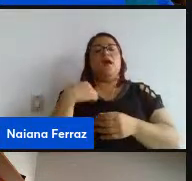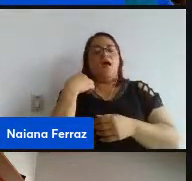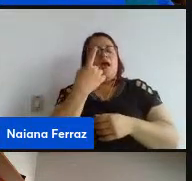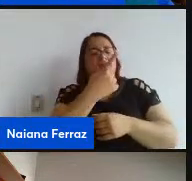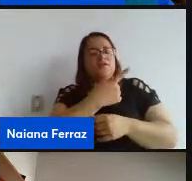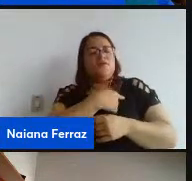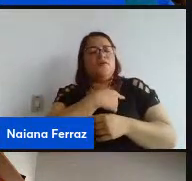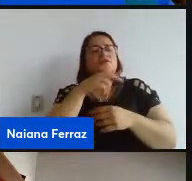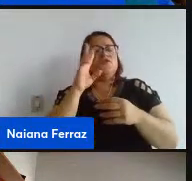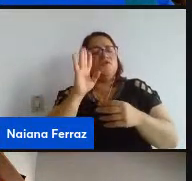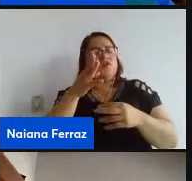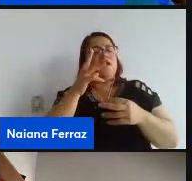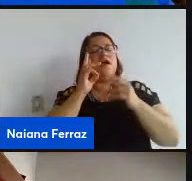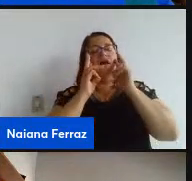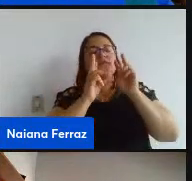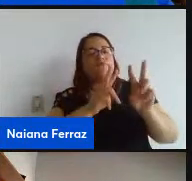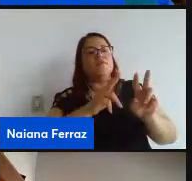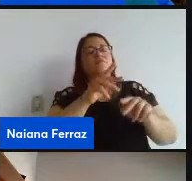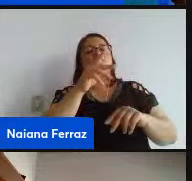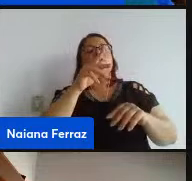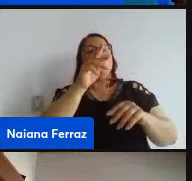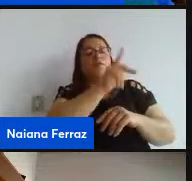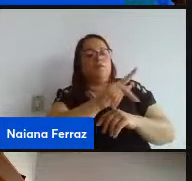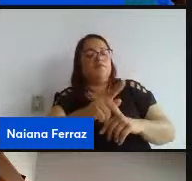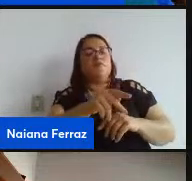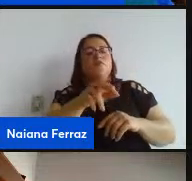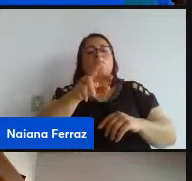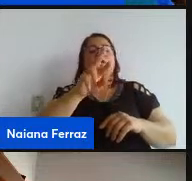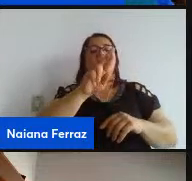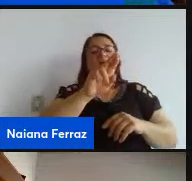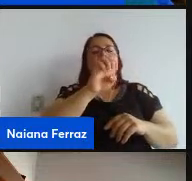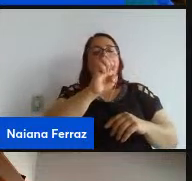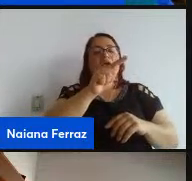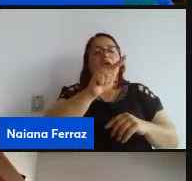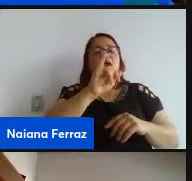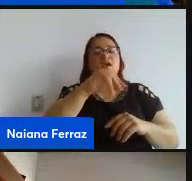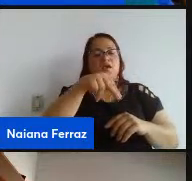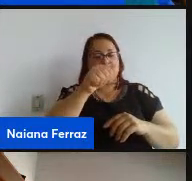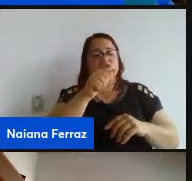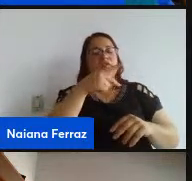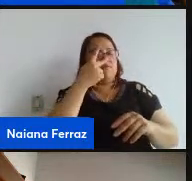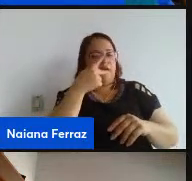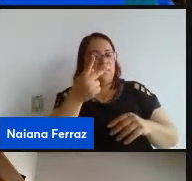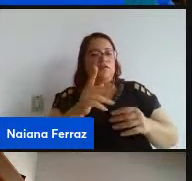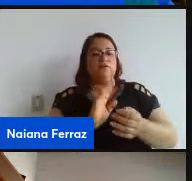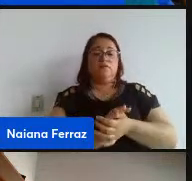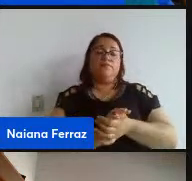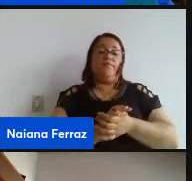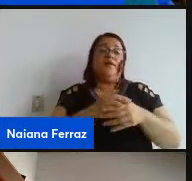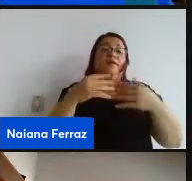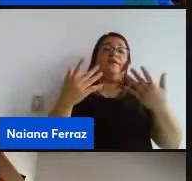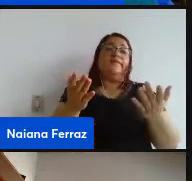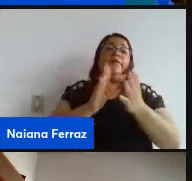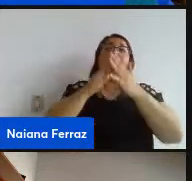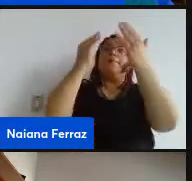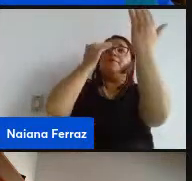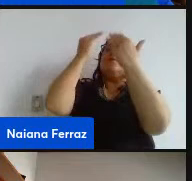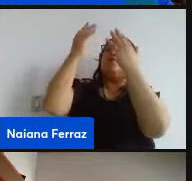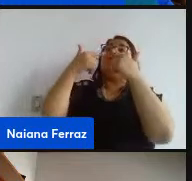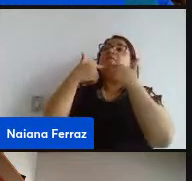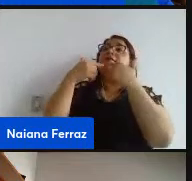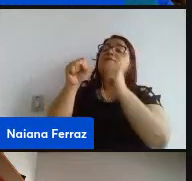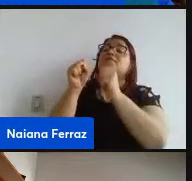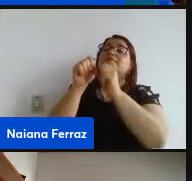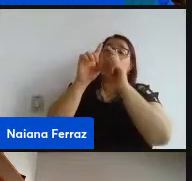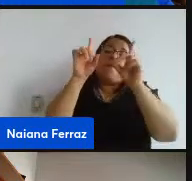professora Regina, Maria Regina, certo? Então, sobraria um pouco espaço para a psico aí. Mas a